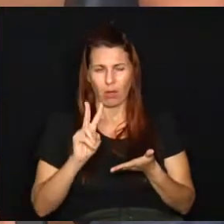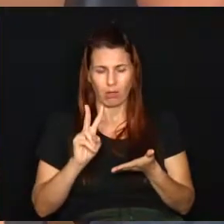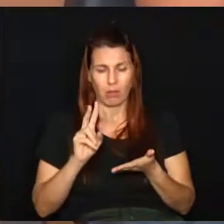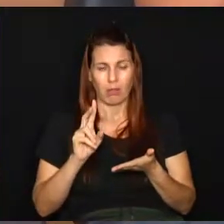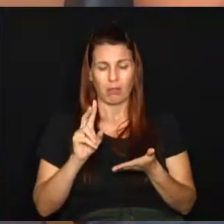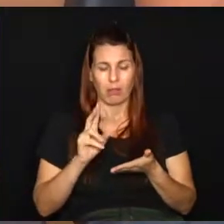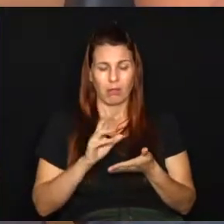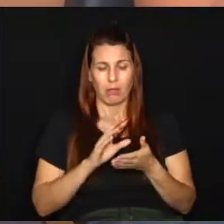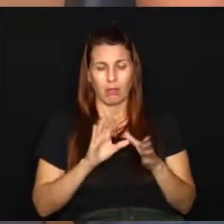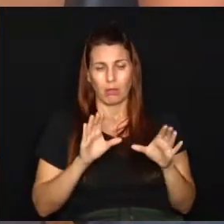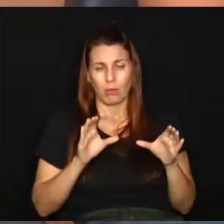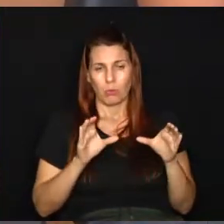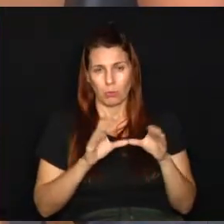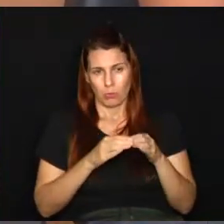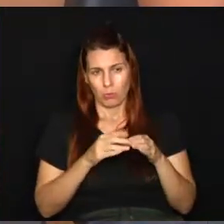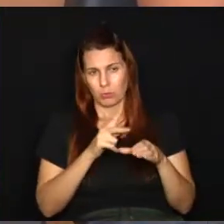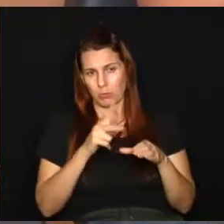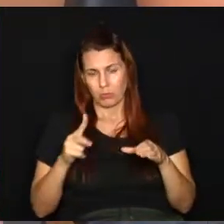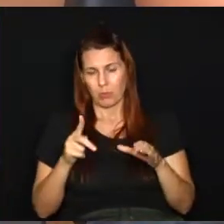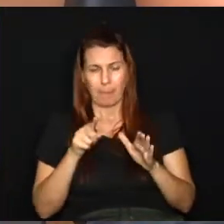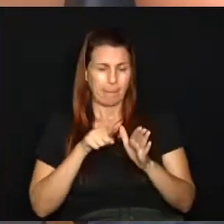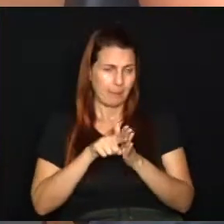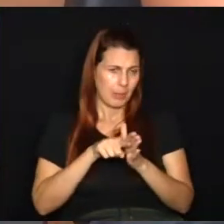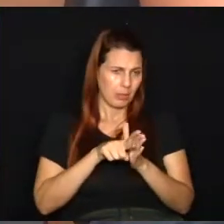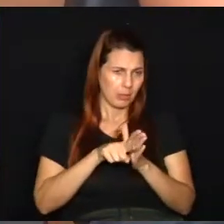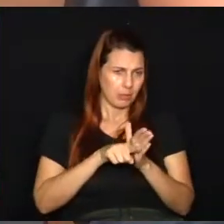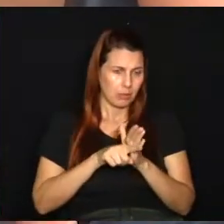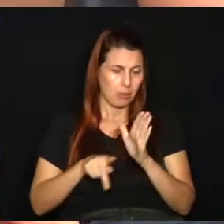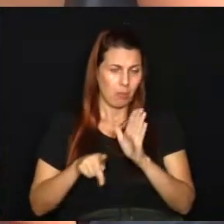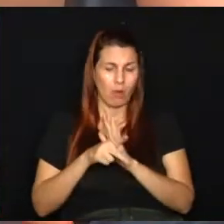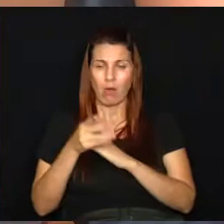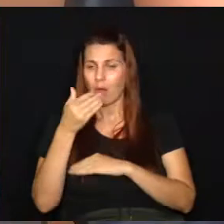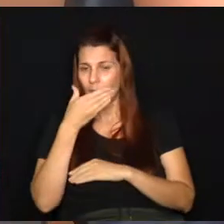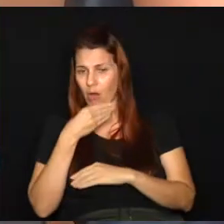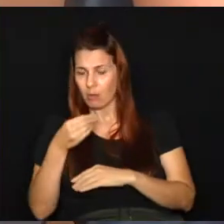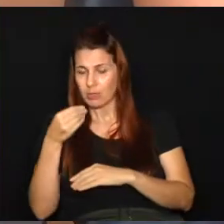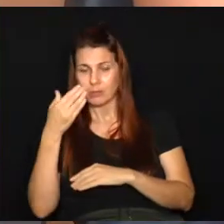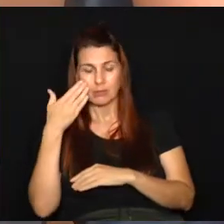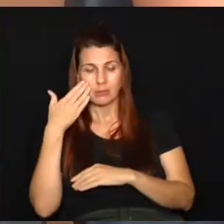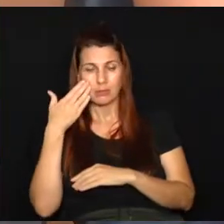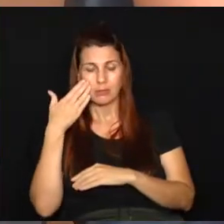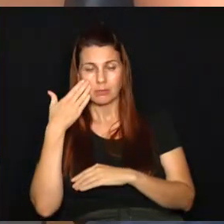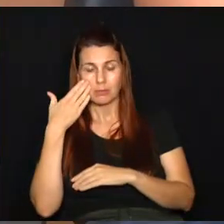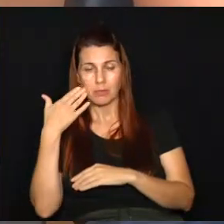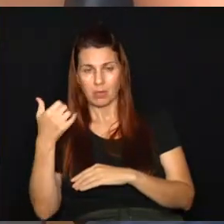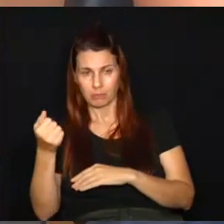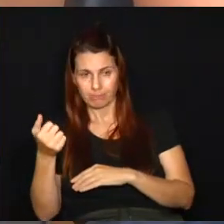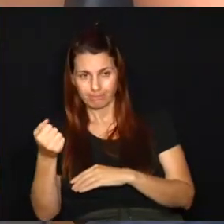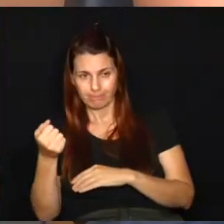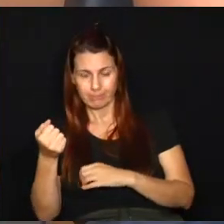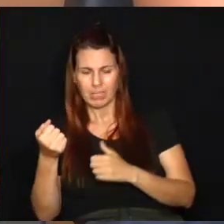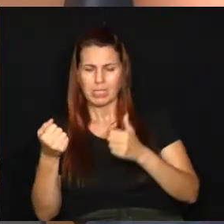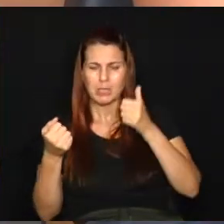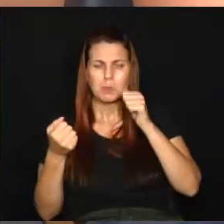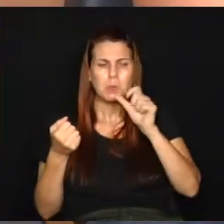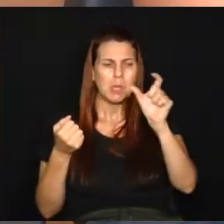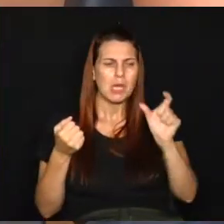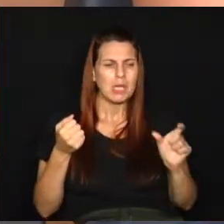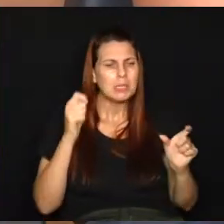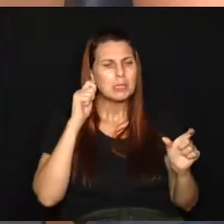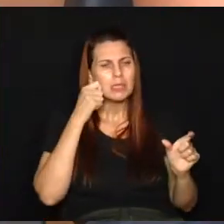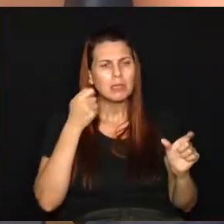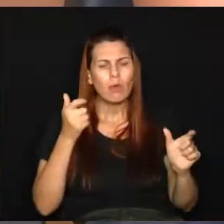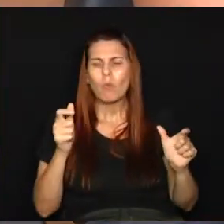do corpo docente de pesquisadores ser compostos por homens, são homens brancos. Então, cadê as mulheres? Cadê as mulheres